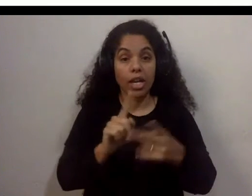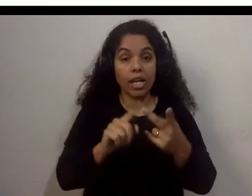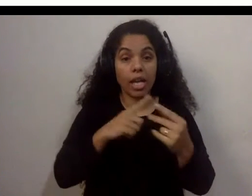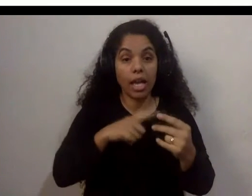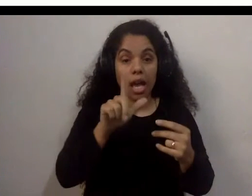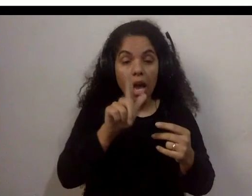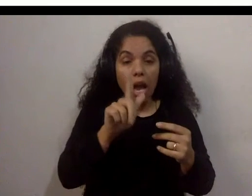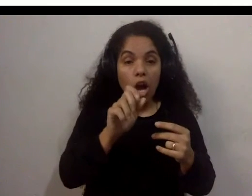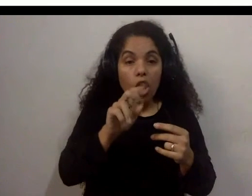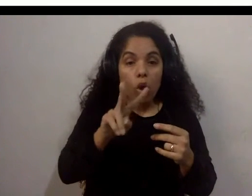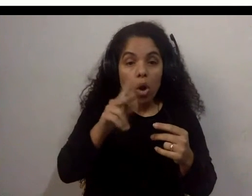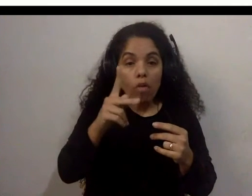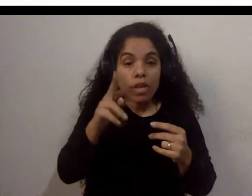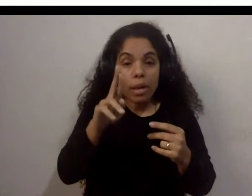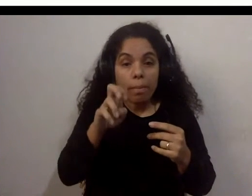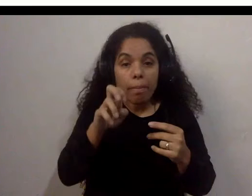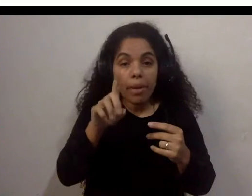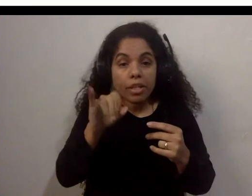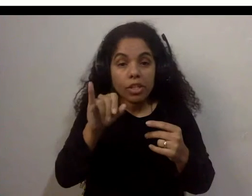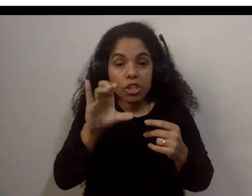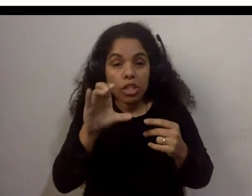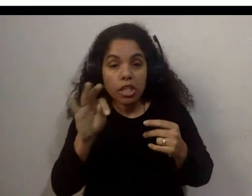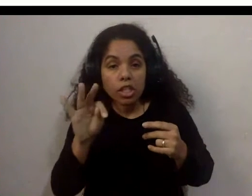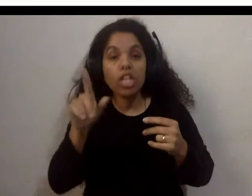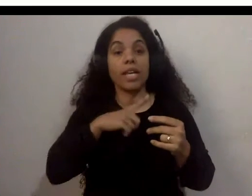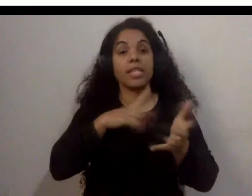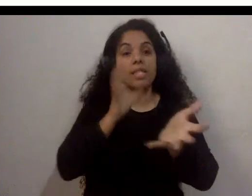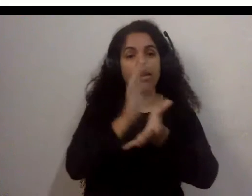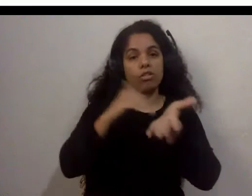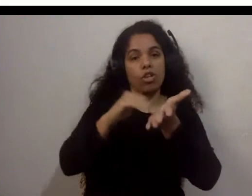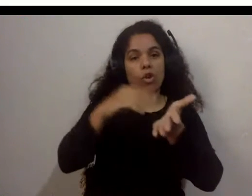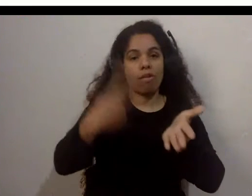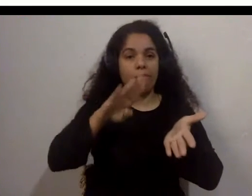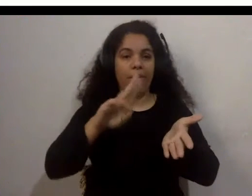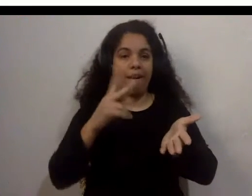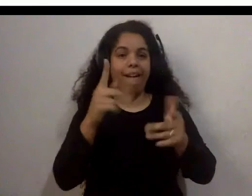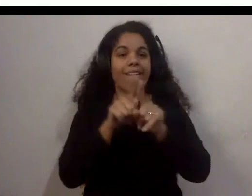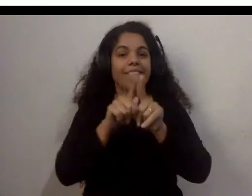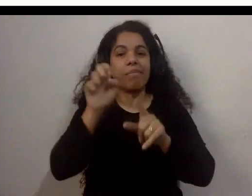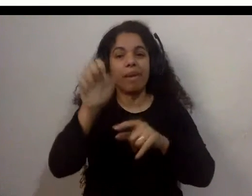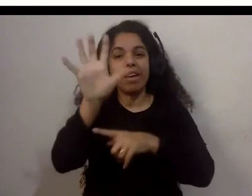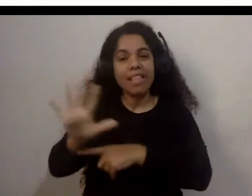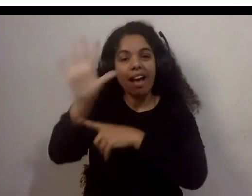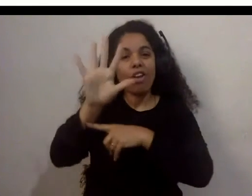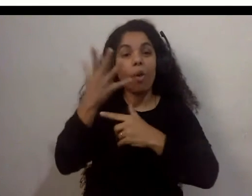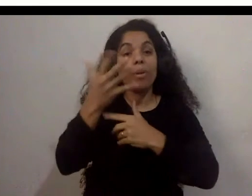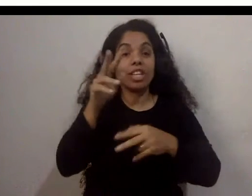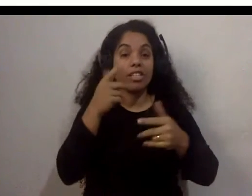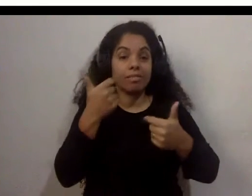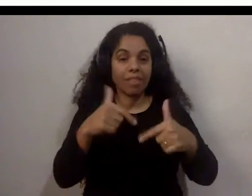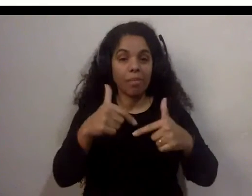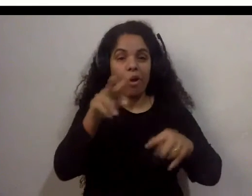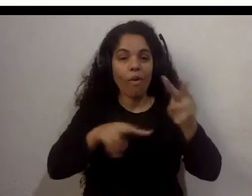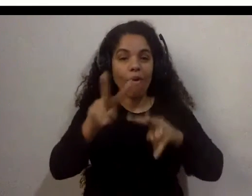empresa norte-americana que tem um escritório aqui em BH e um na Europa. E a gente hoje trabalha com análise de dados para a